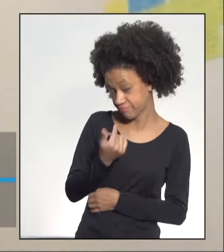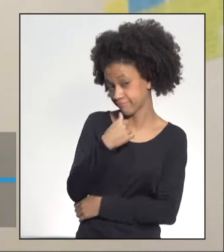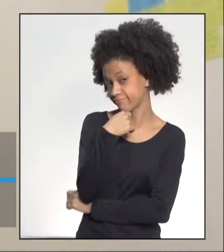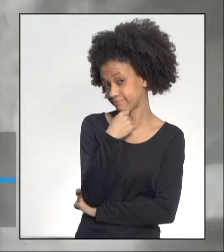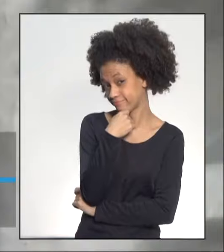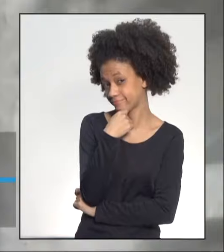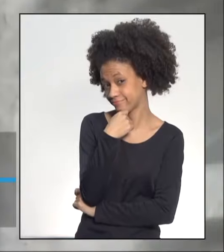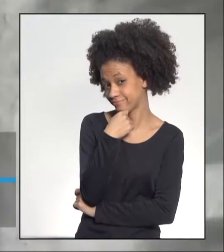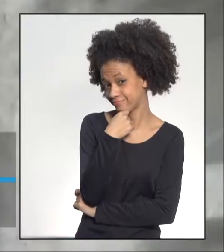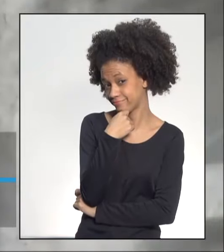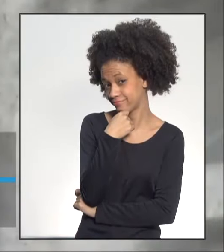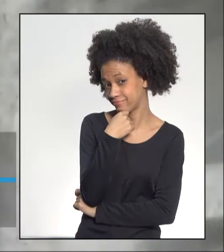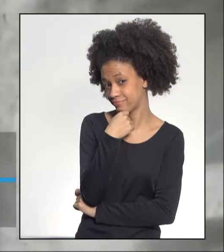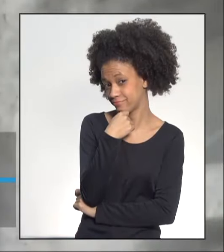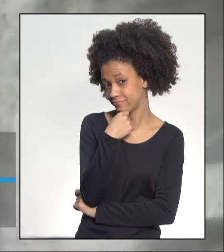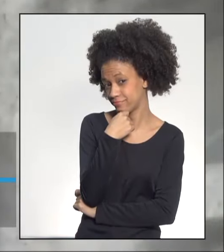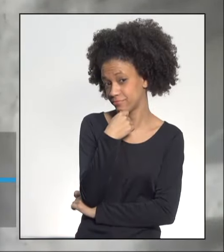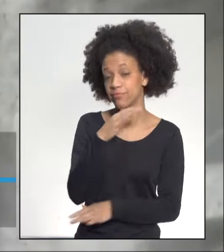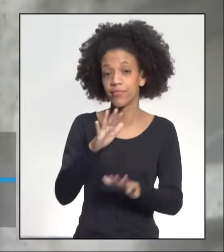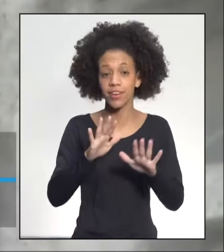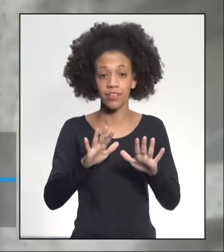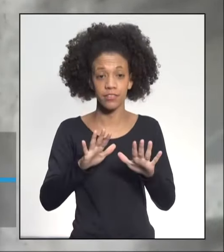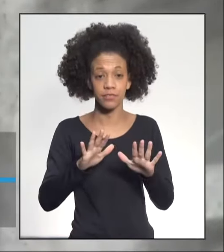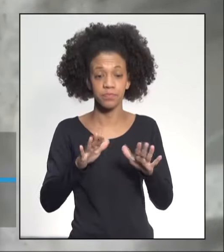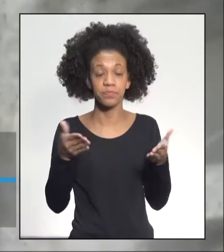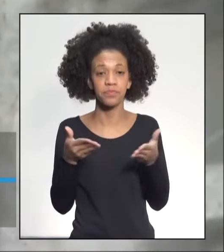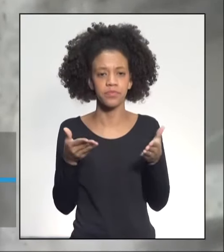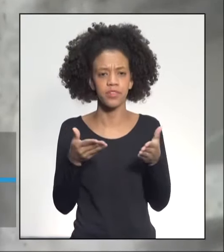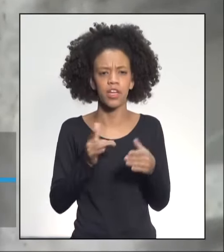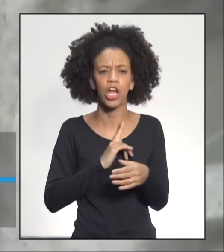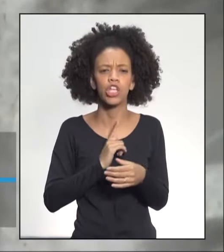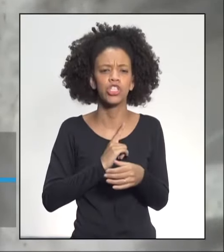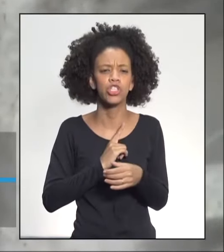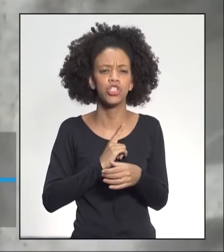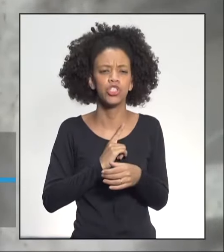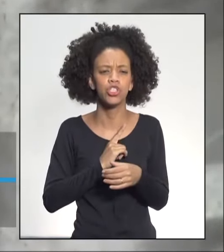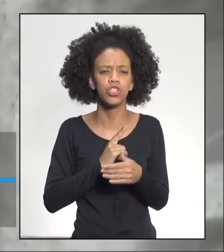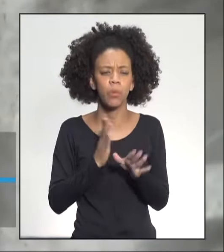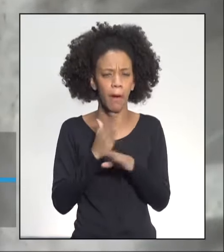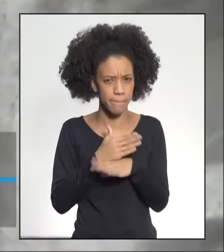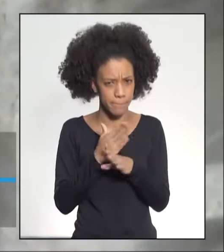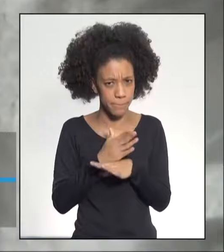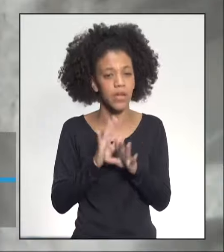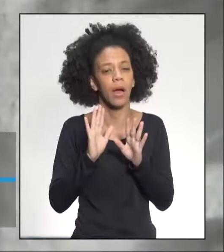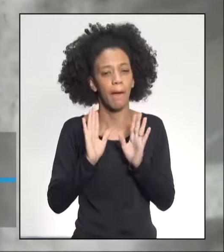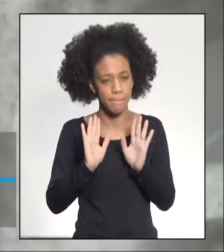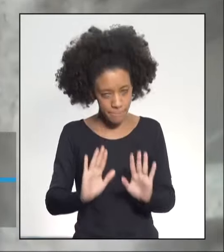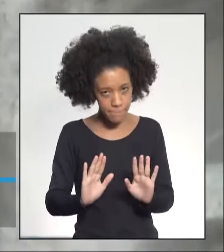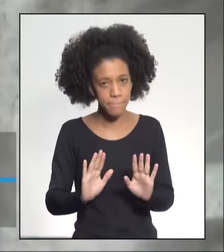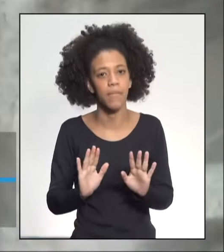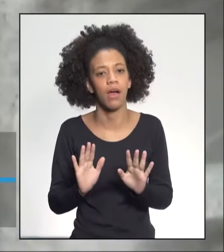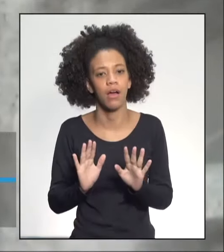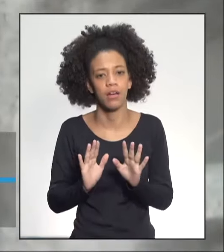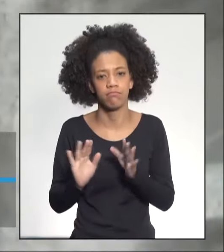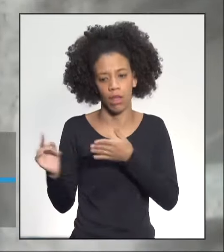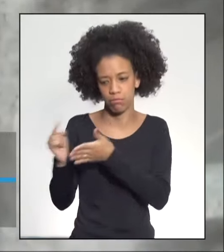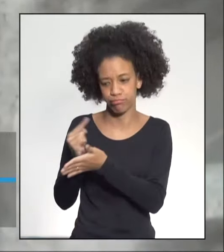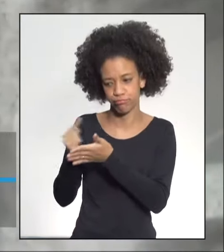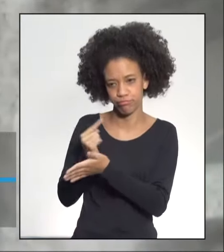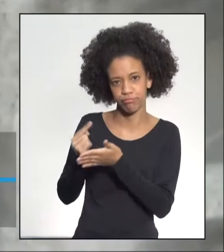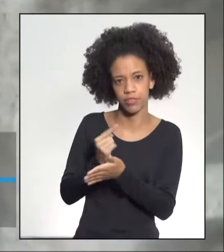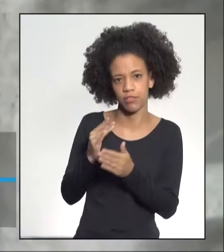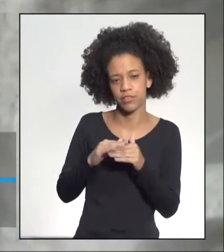E aí? Vamos lá, galera. Agora, eles tinham dado uma pedidinha aqui no chat, mas agora, com esse monte de questões aí